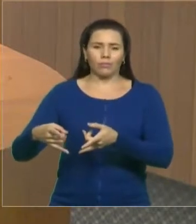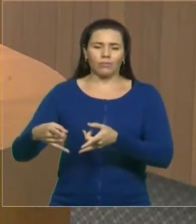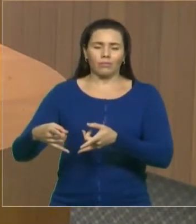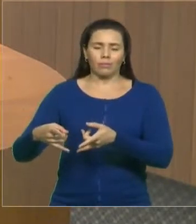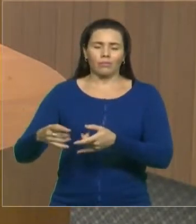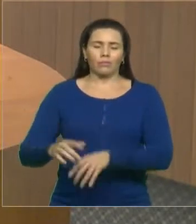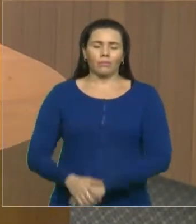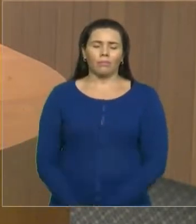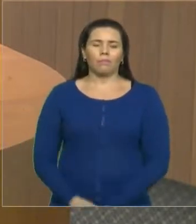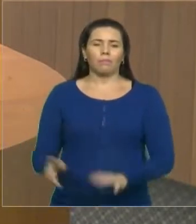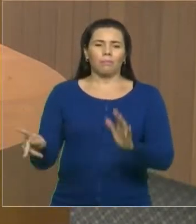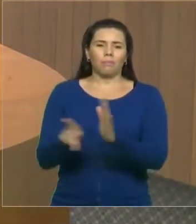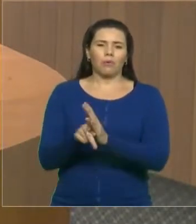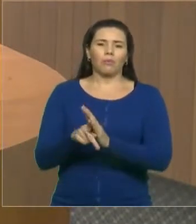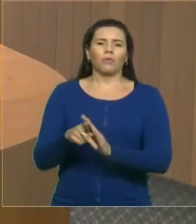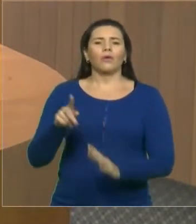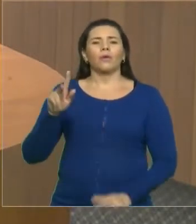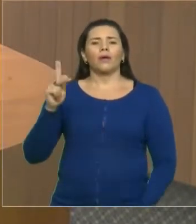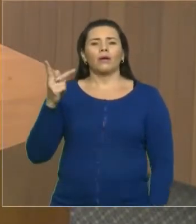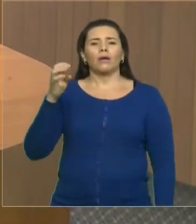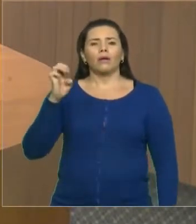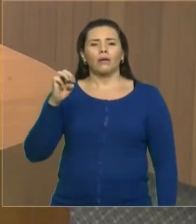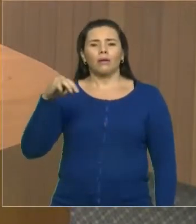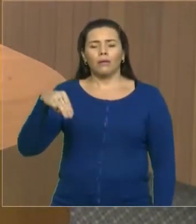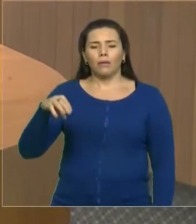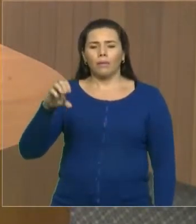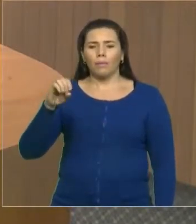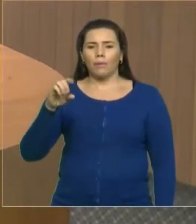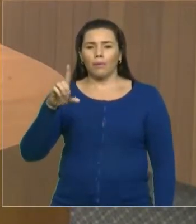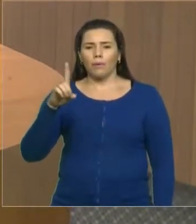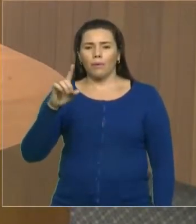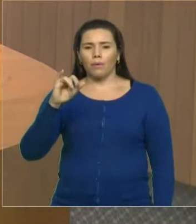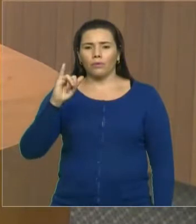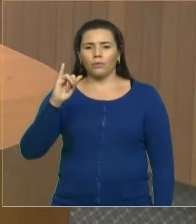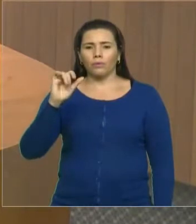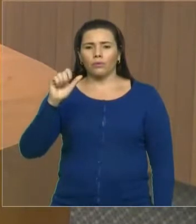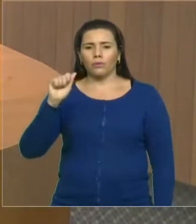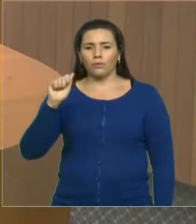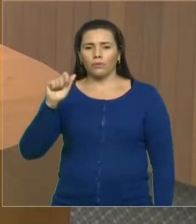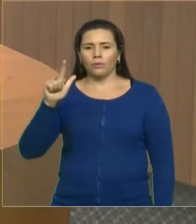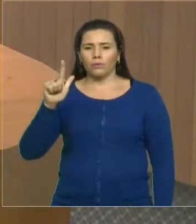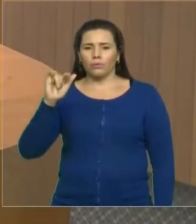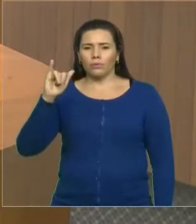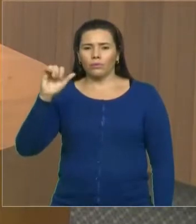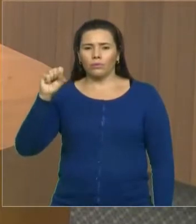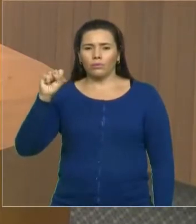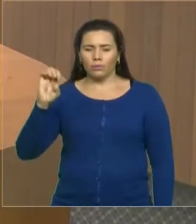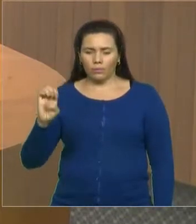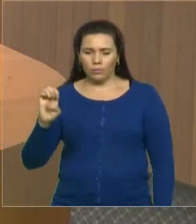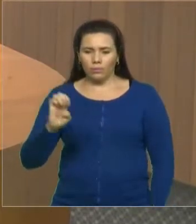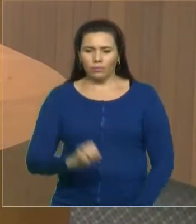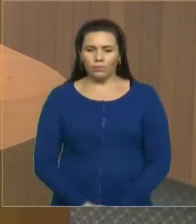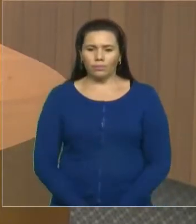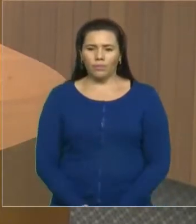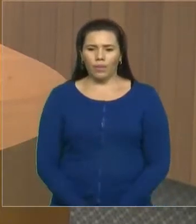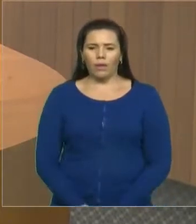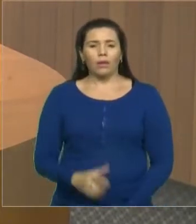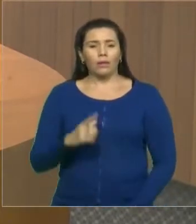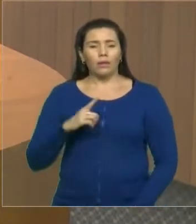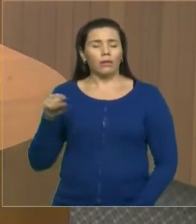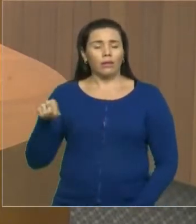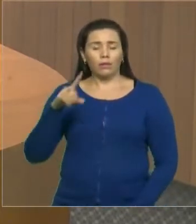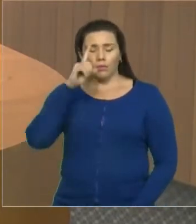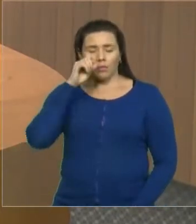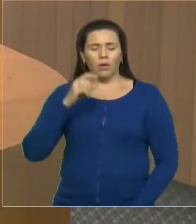não fica restrito ali apenas àquelas pessoas, que aí vai ter a capacidade de atender mais 240 pessoas,